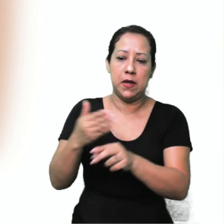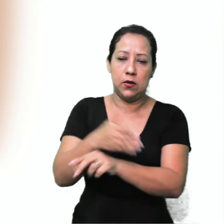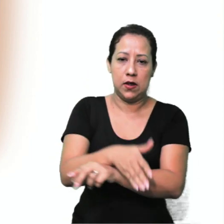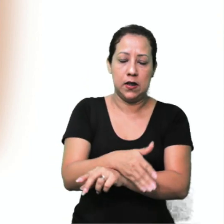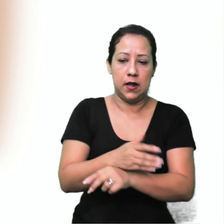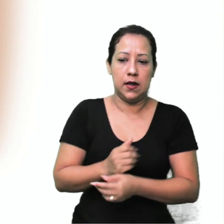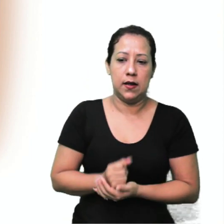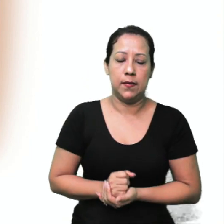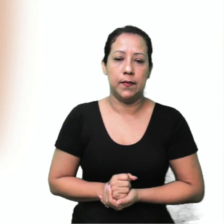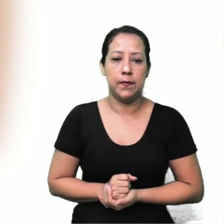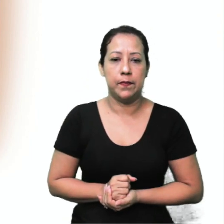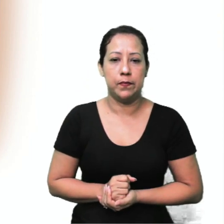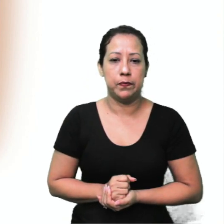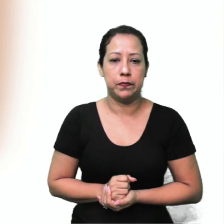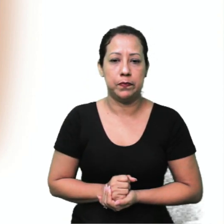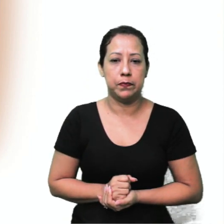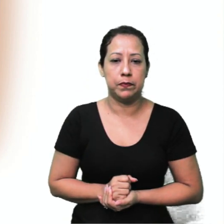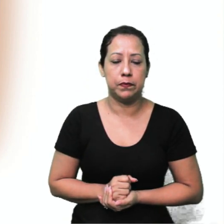Seguimos.